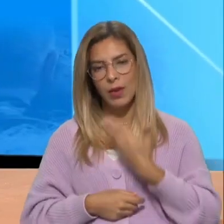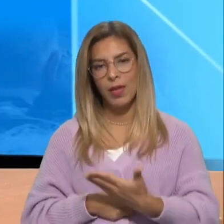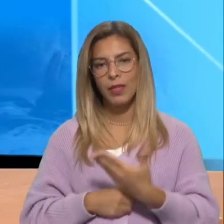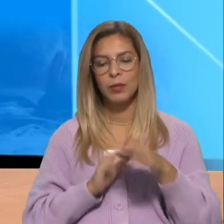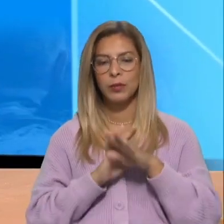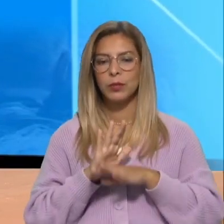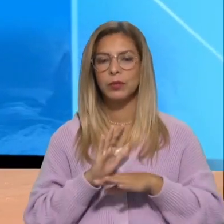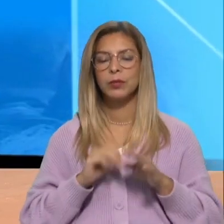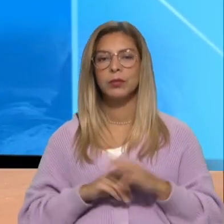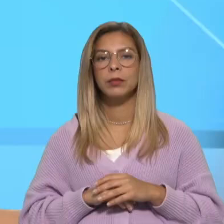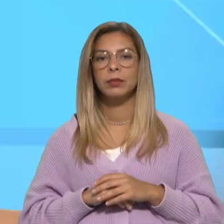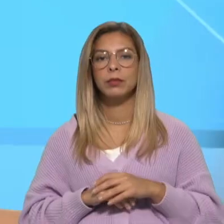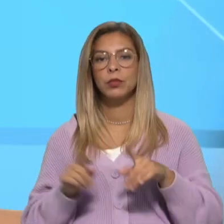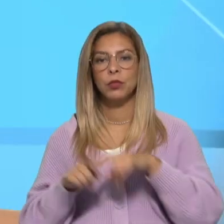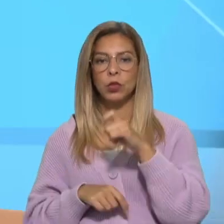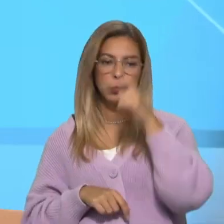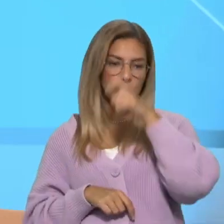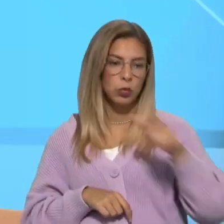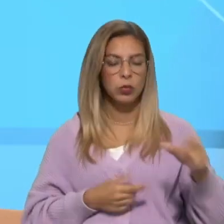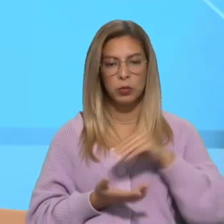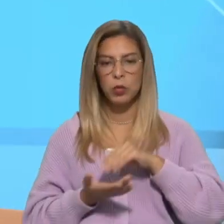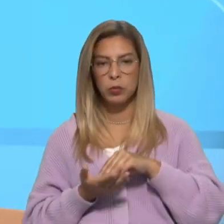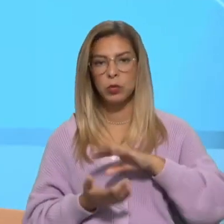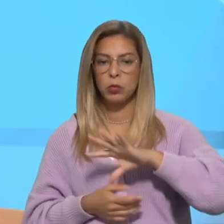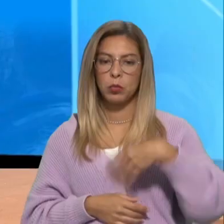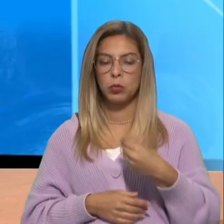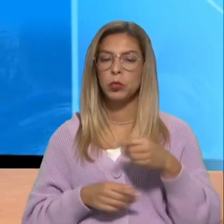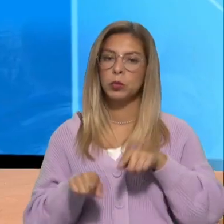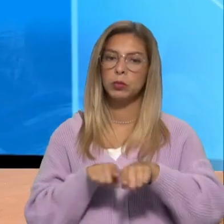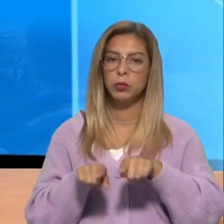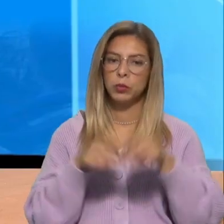outro, Refugiados e Imigrantes Pobres numa Democracia Compassiva. Muito obrigado. Obrigada, Paulo.